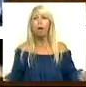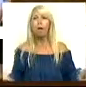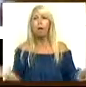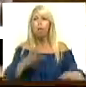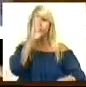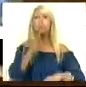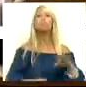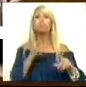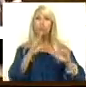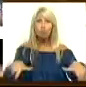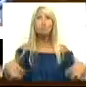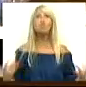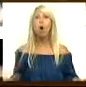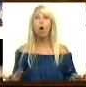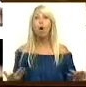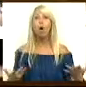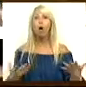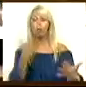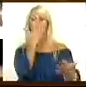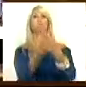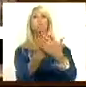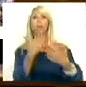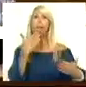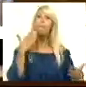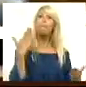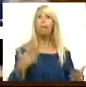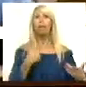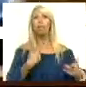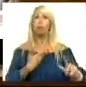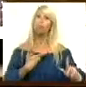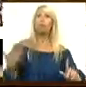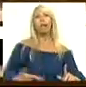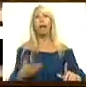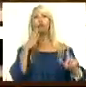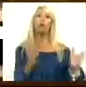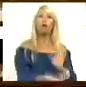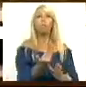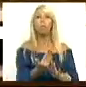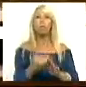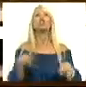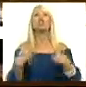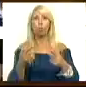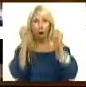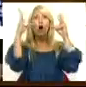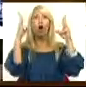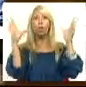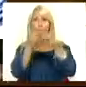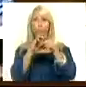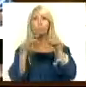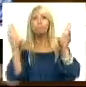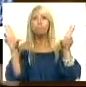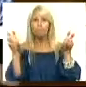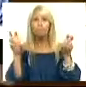confrontados com pedidos justamente de direitos de exploração e depois é que vamos todos acordar para a matéria. Não. Há que